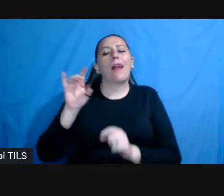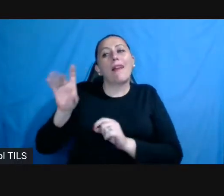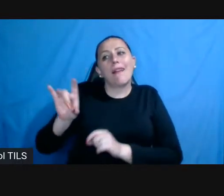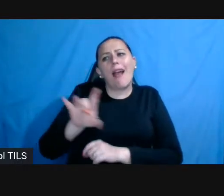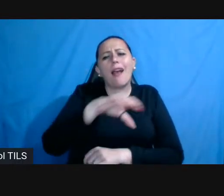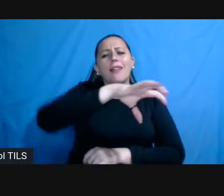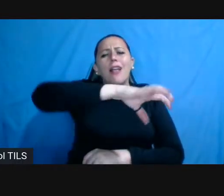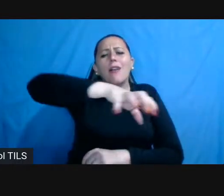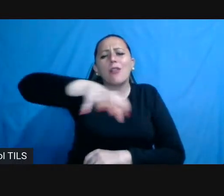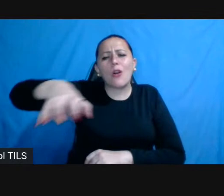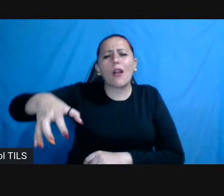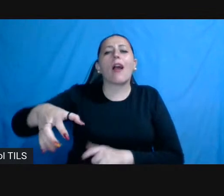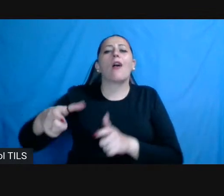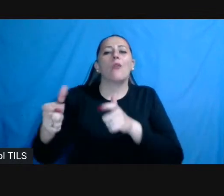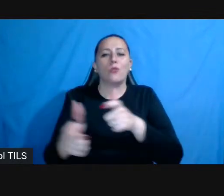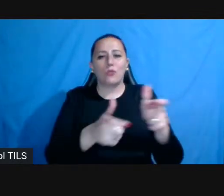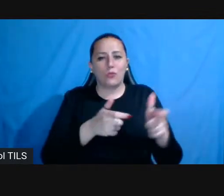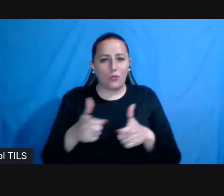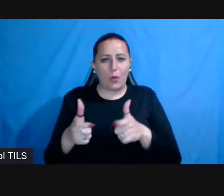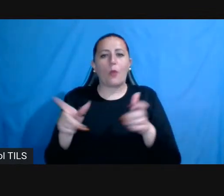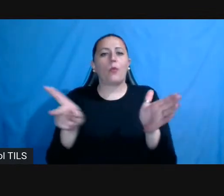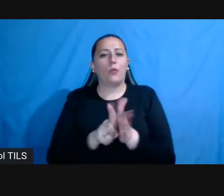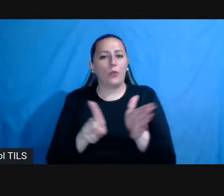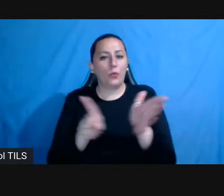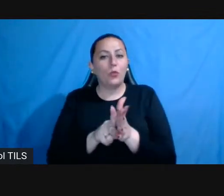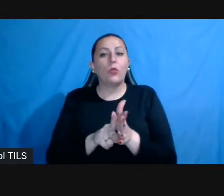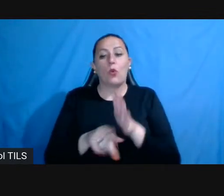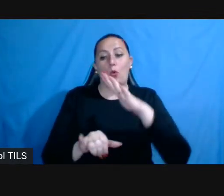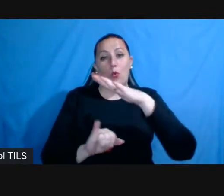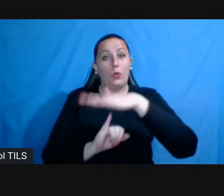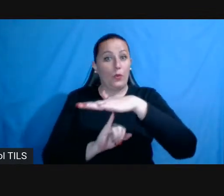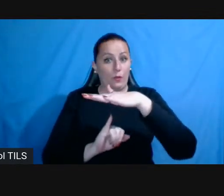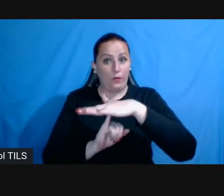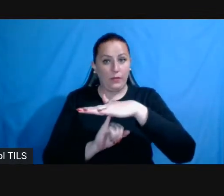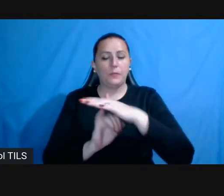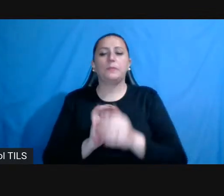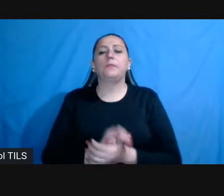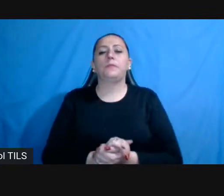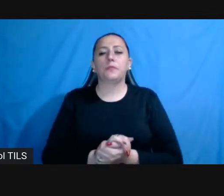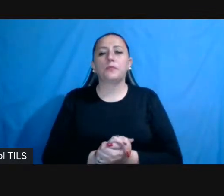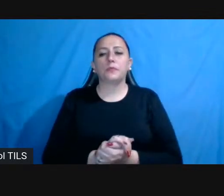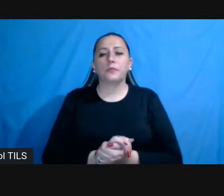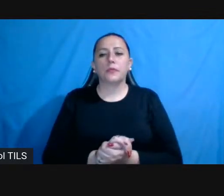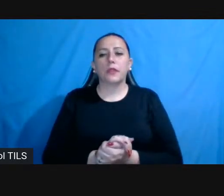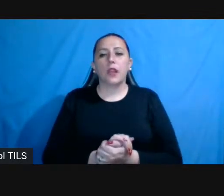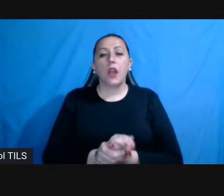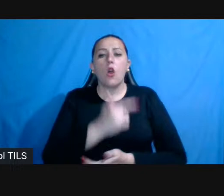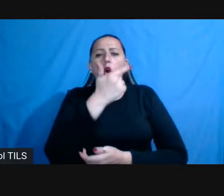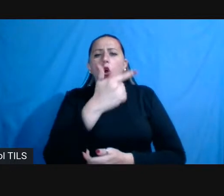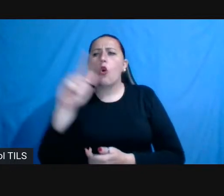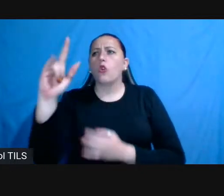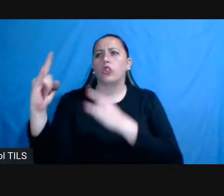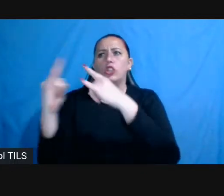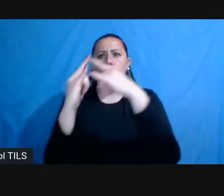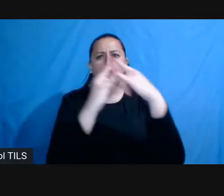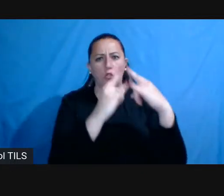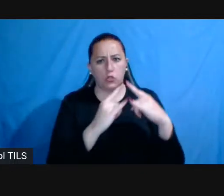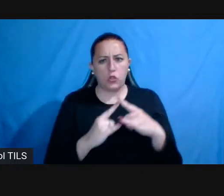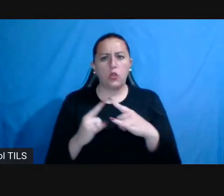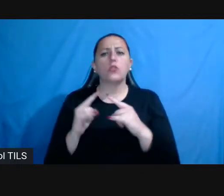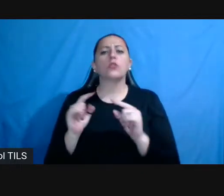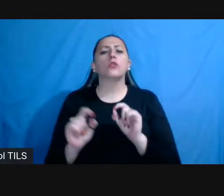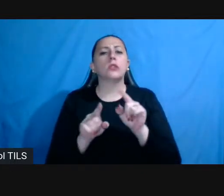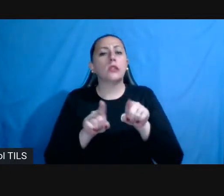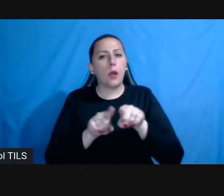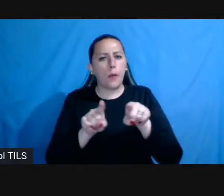IFRS estabeleceu. E não diferente das demais instituições de ensino,